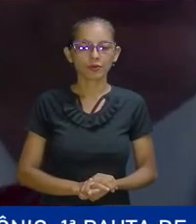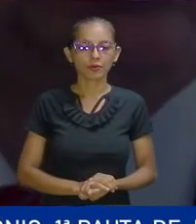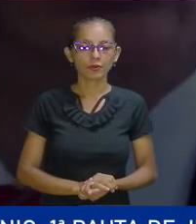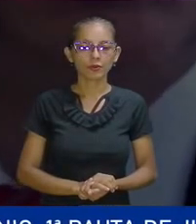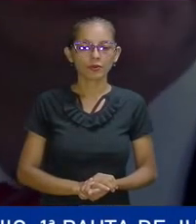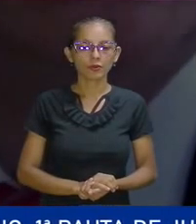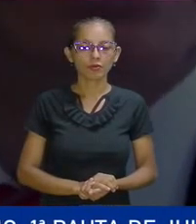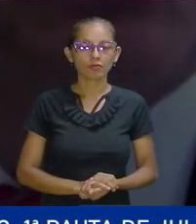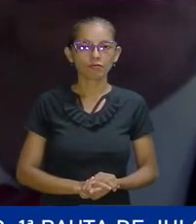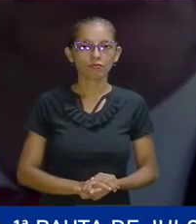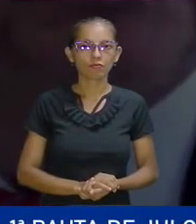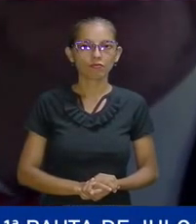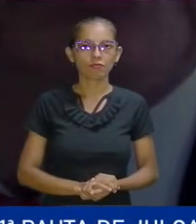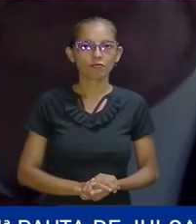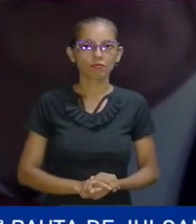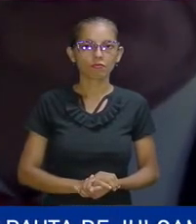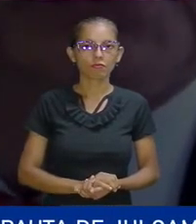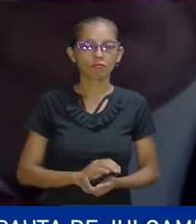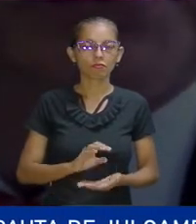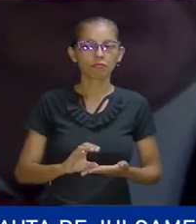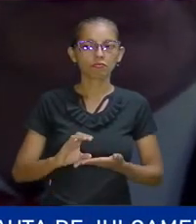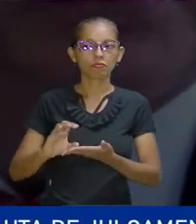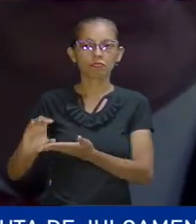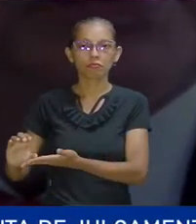Secretaria de Saúde e Educação,